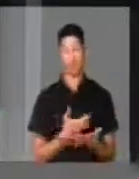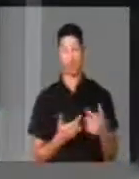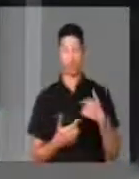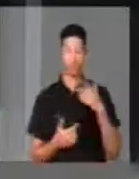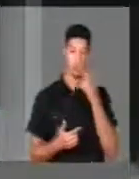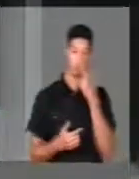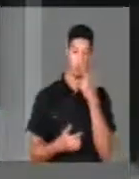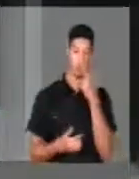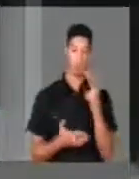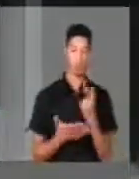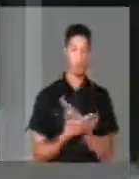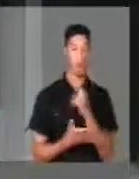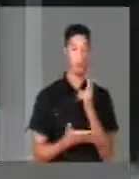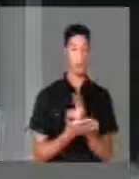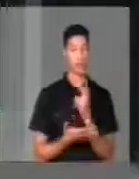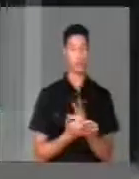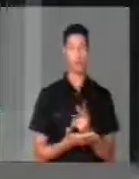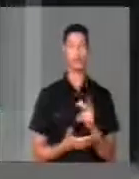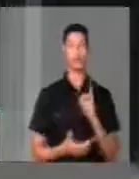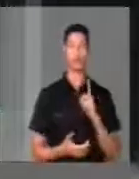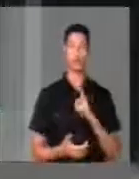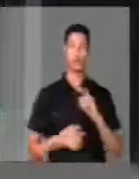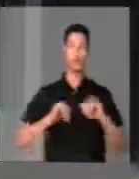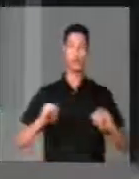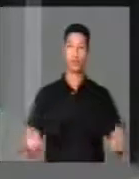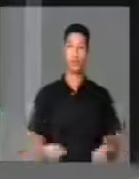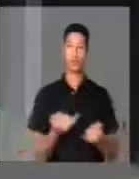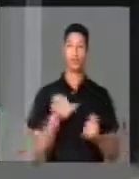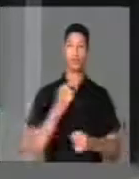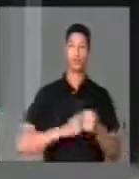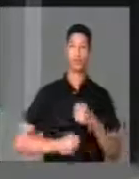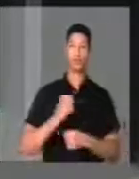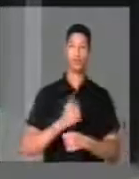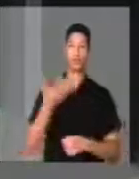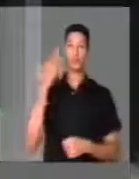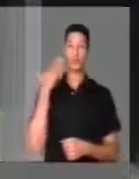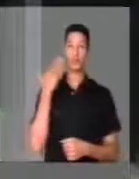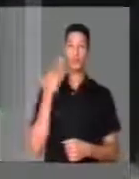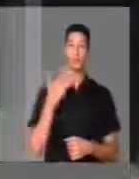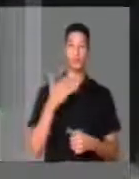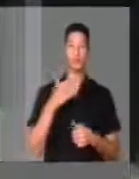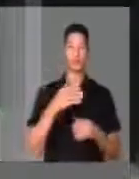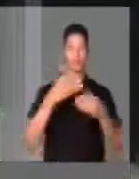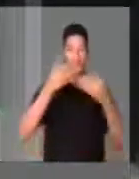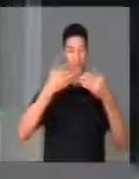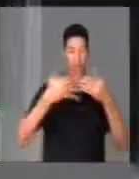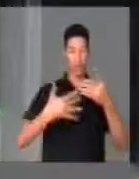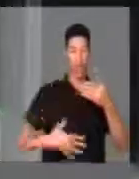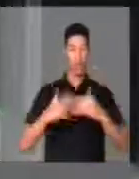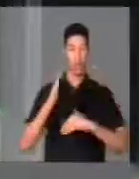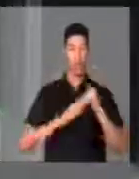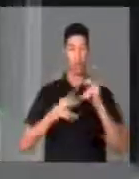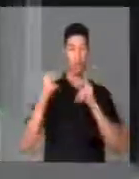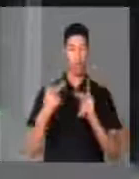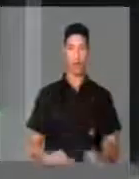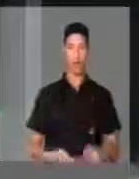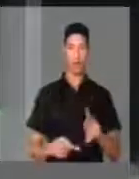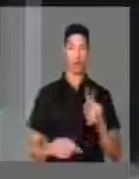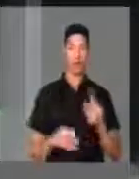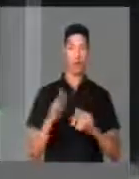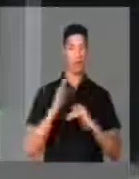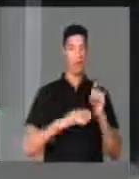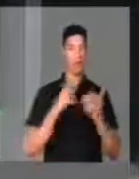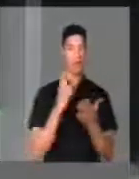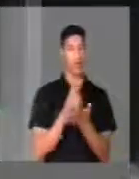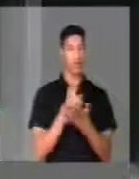eu considero equivocadamente, que tivemos a oportunidade, o ano passado, de discorrer sobre o projeto versando